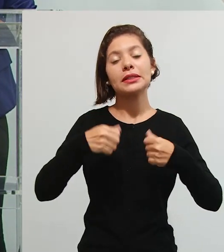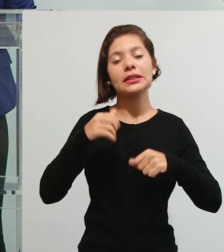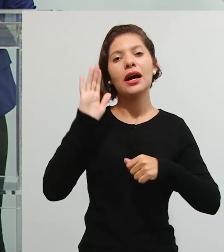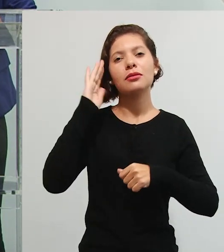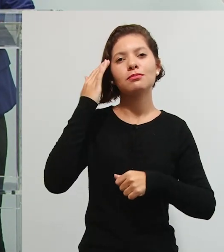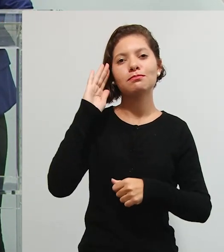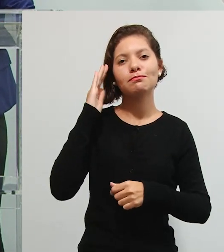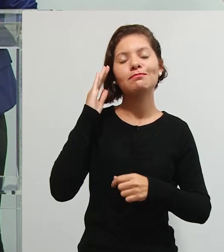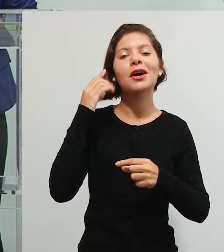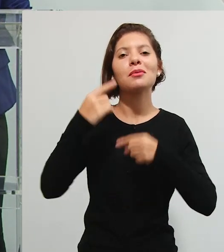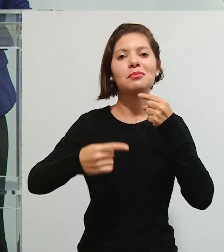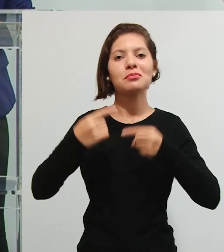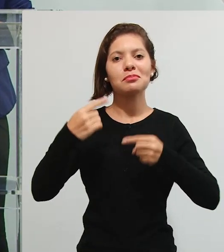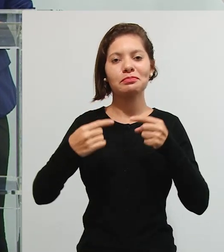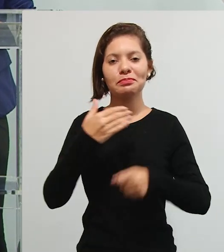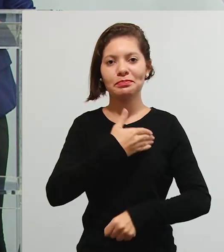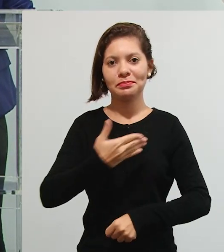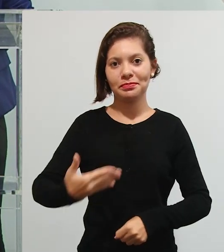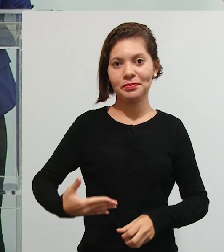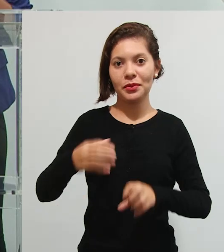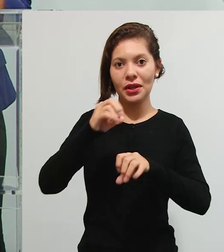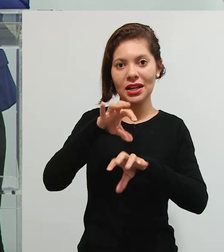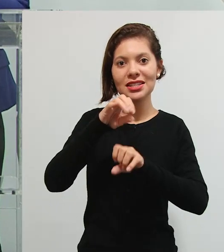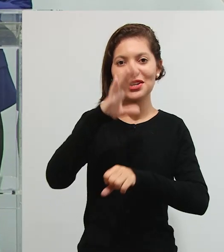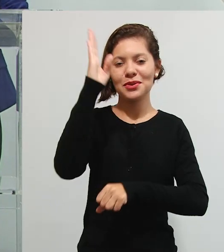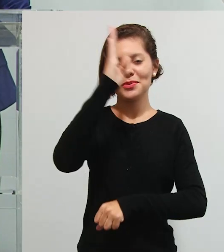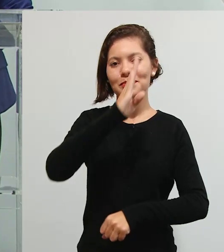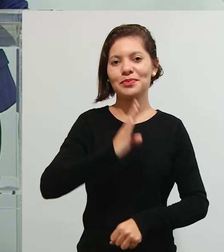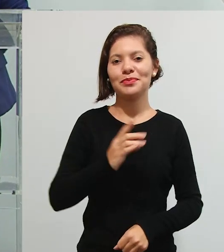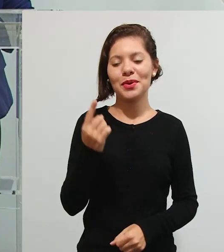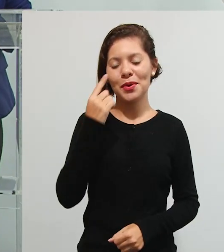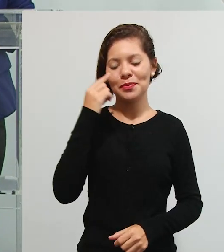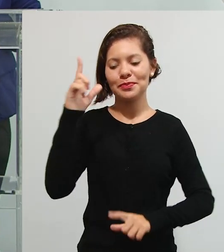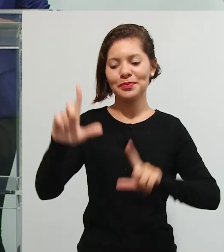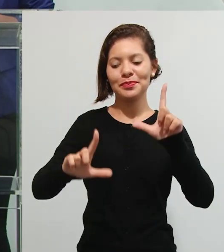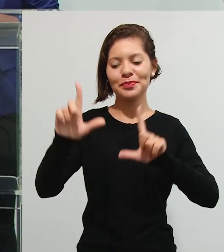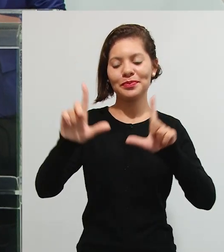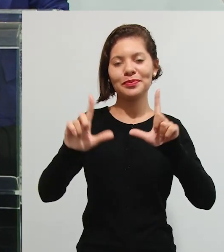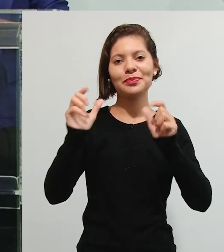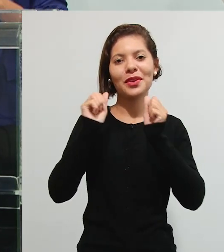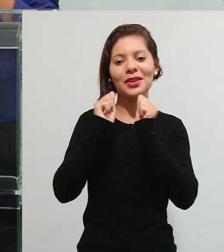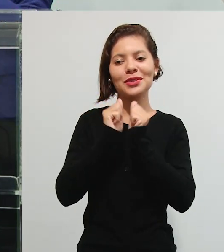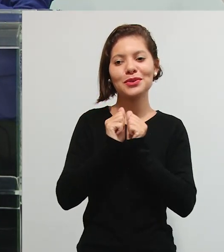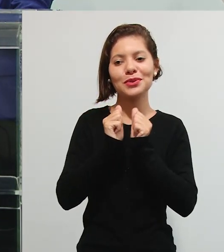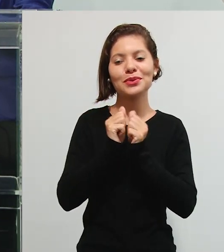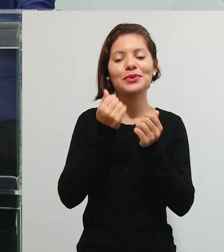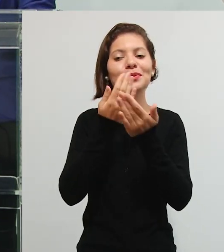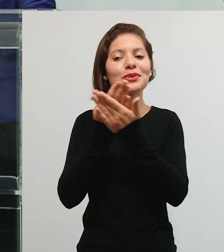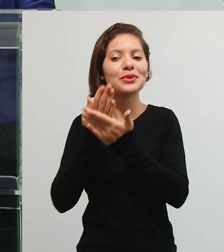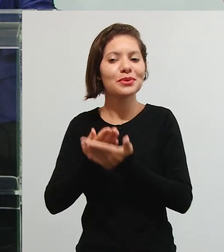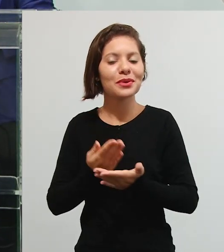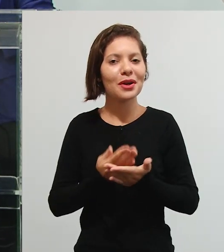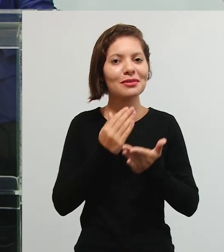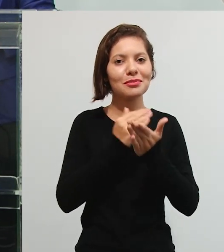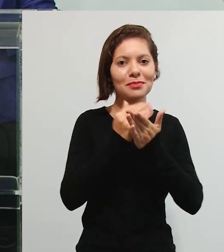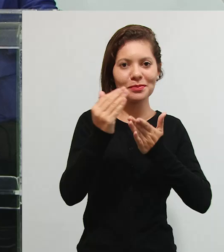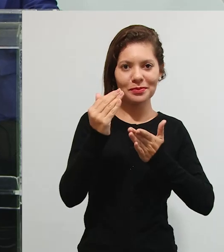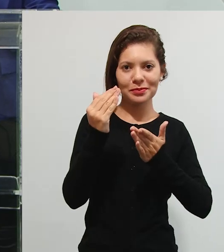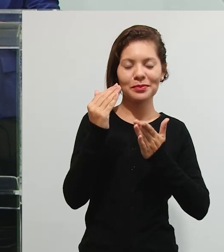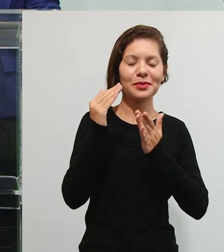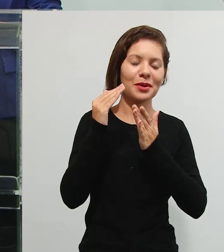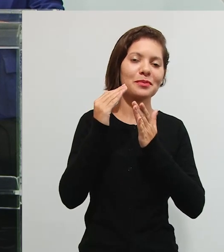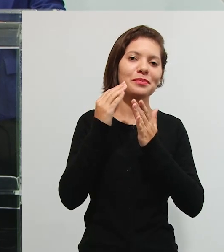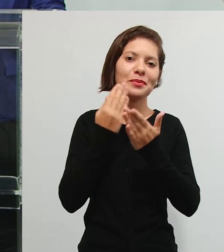política pública para a educação no Brasil, tá bom? Então vamos aqui para a nossa tela, conferir comigo, então, por onde vamos começar essa